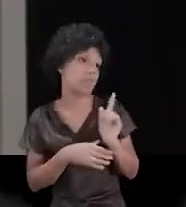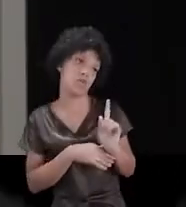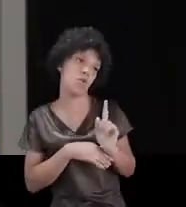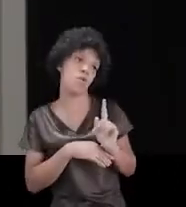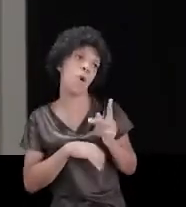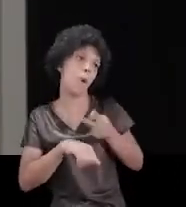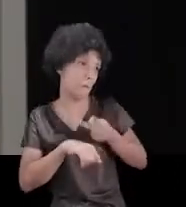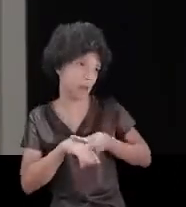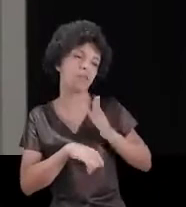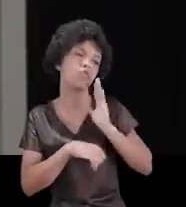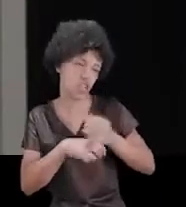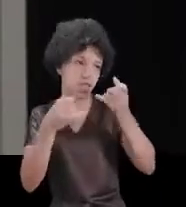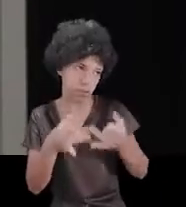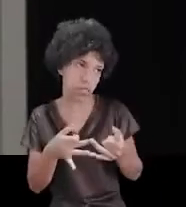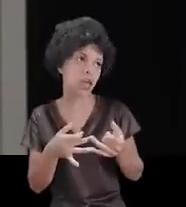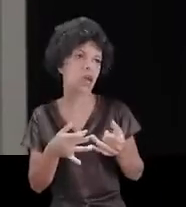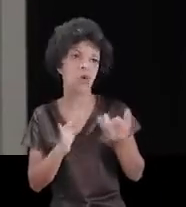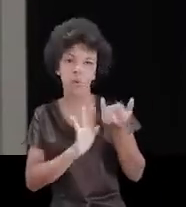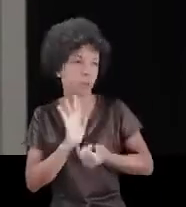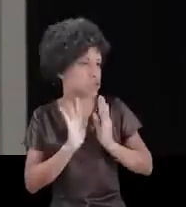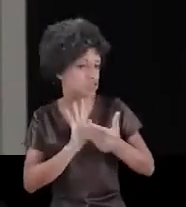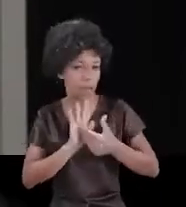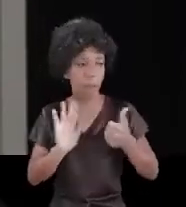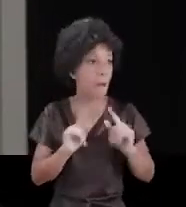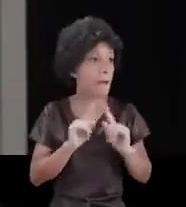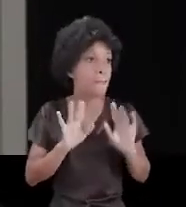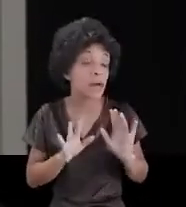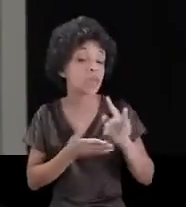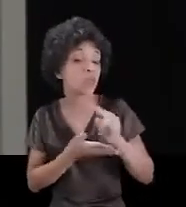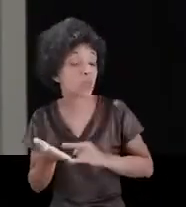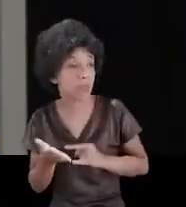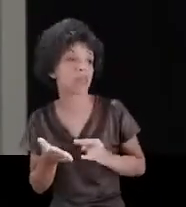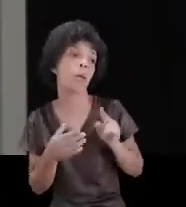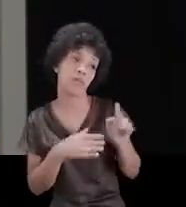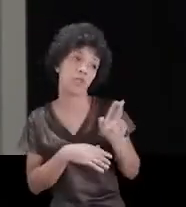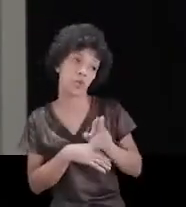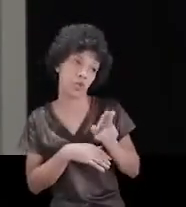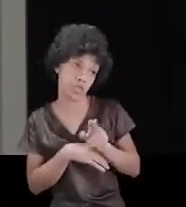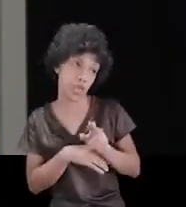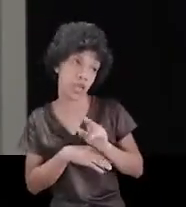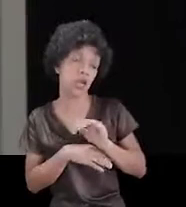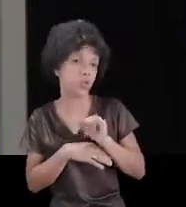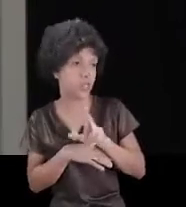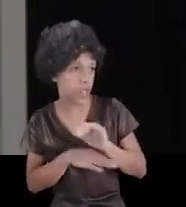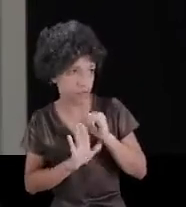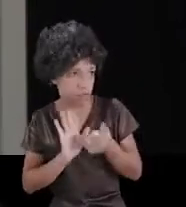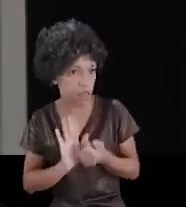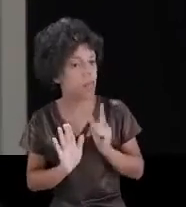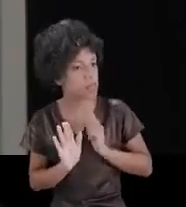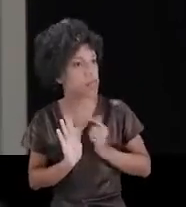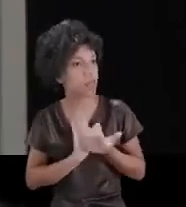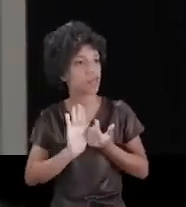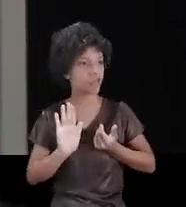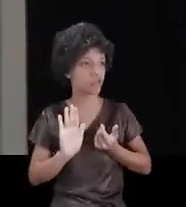te disse Mas no documento que eles te dão até para você poder usar no Imposto de Renda tem lá quanto é retido